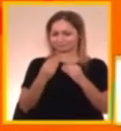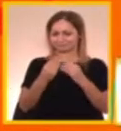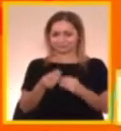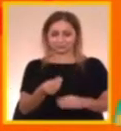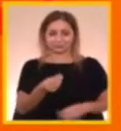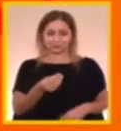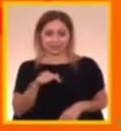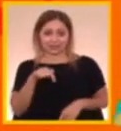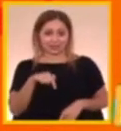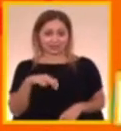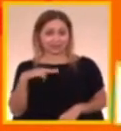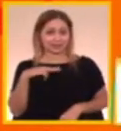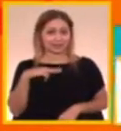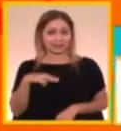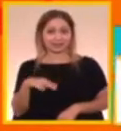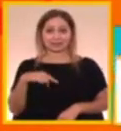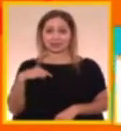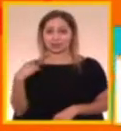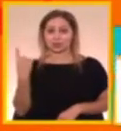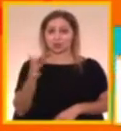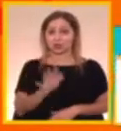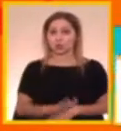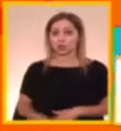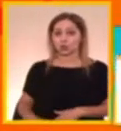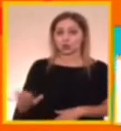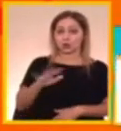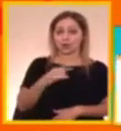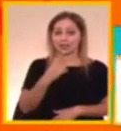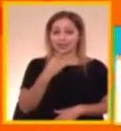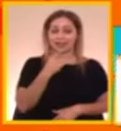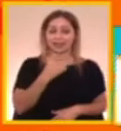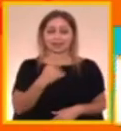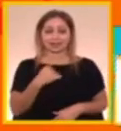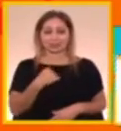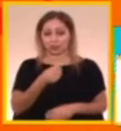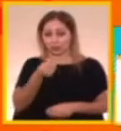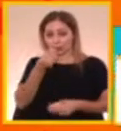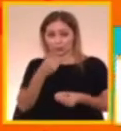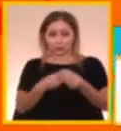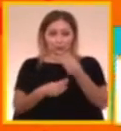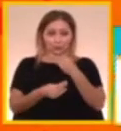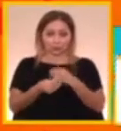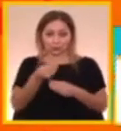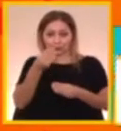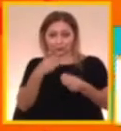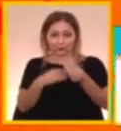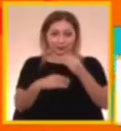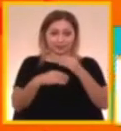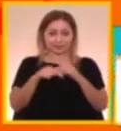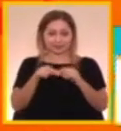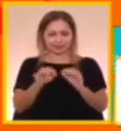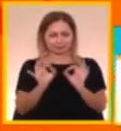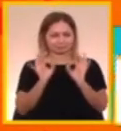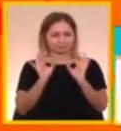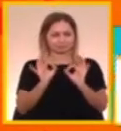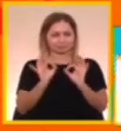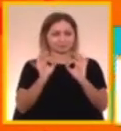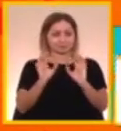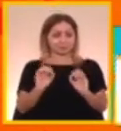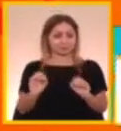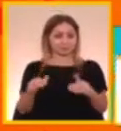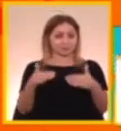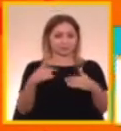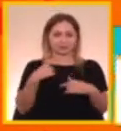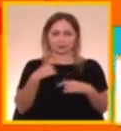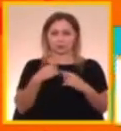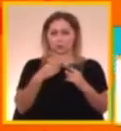Em Portugal toda a gente diz: a comidinha aqui é de primeira. Começo lá